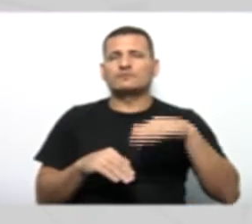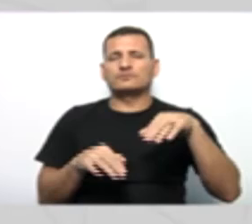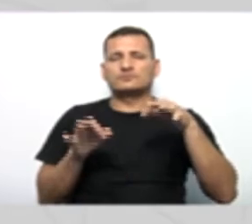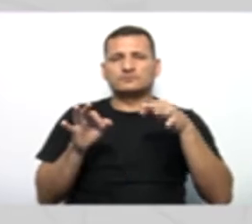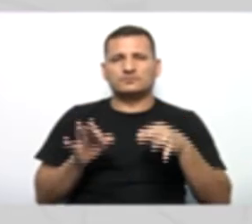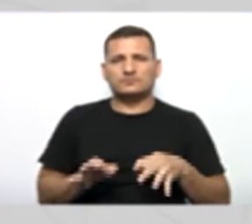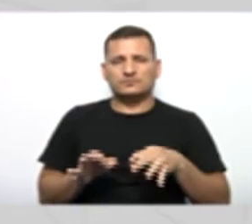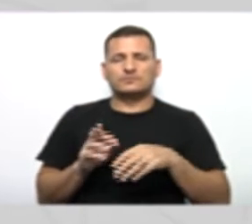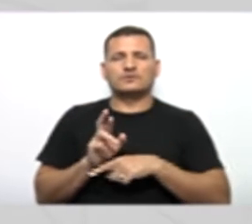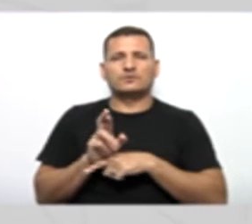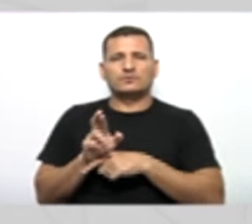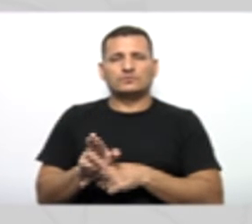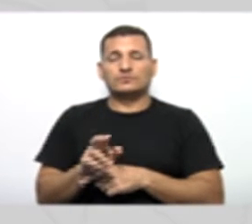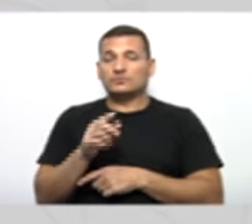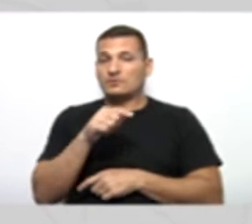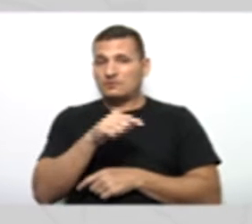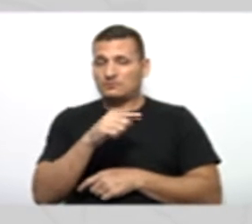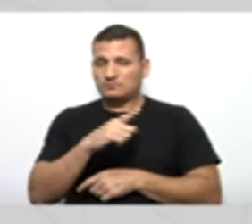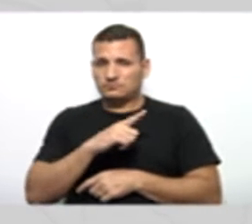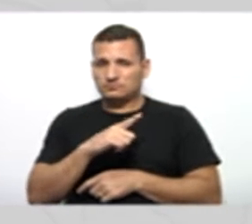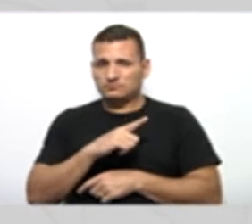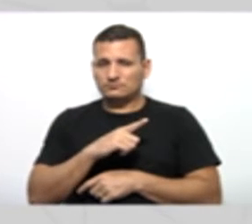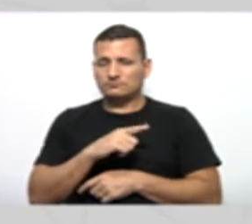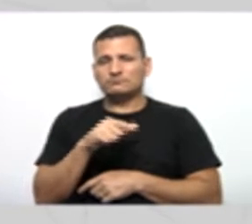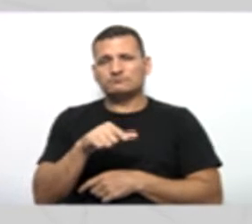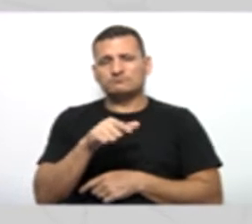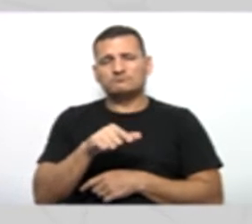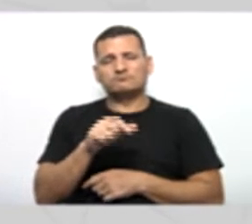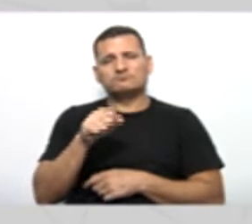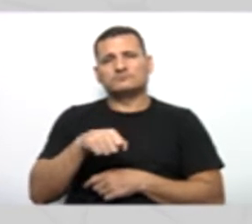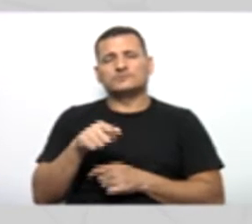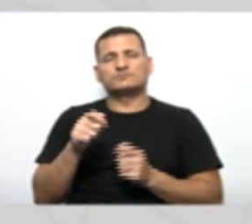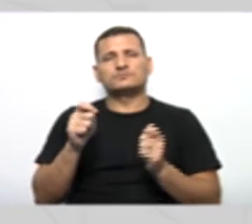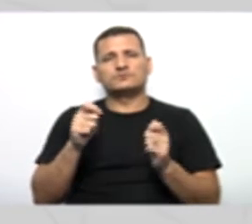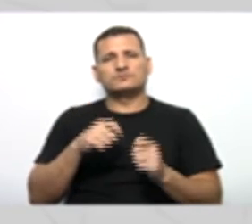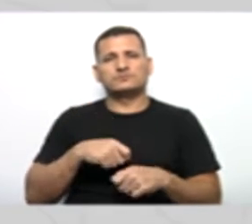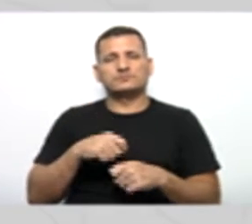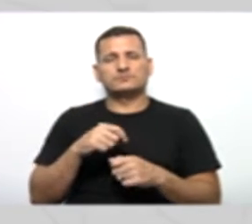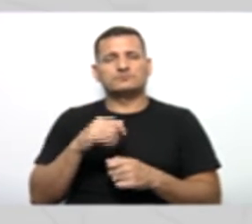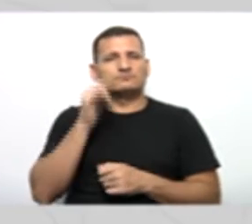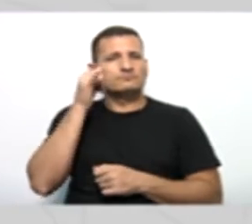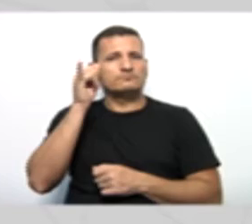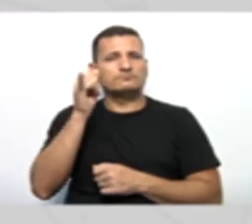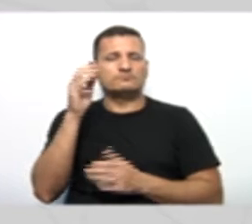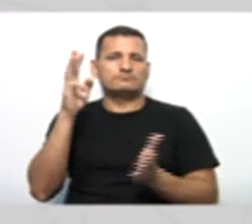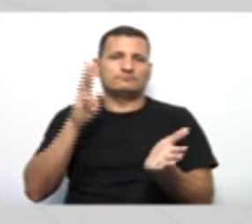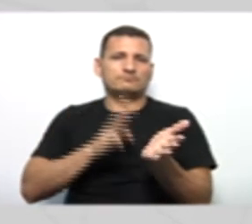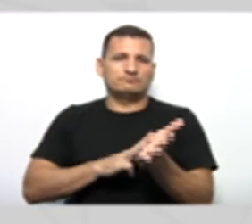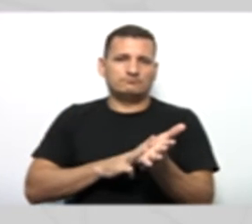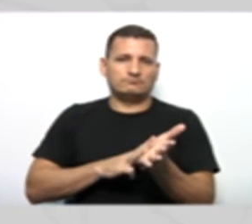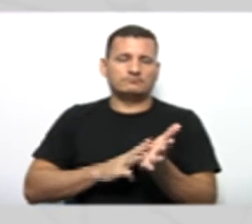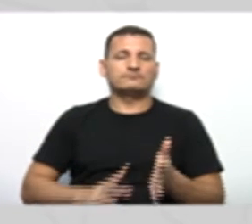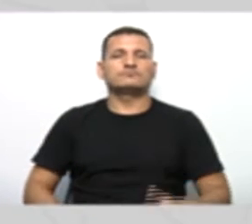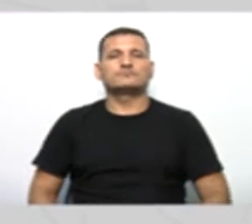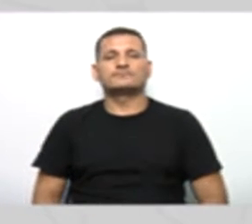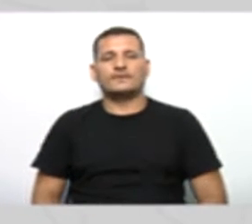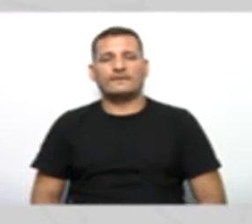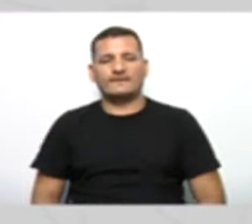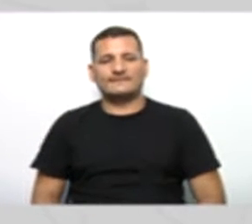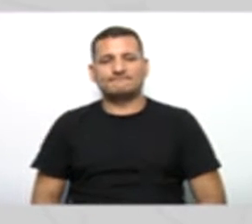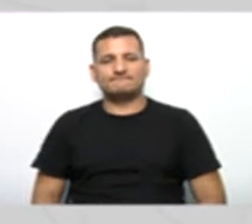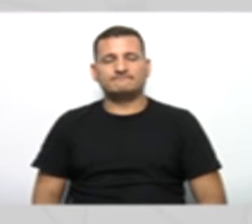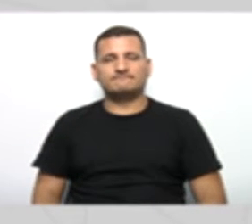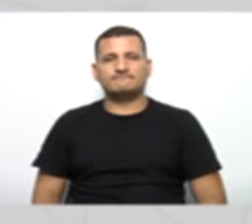os recursos que ela tem, ela vai ter sim a possibilidade de ser multada por alguma infração ambiental